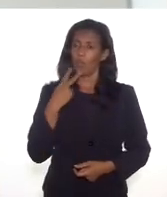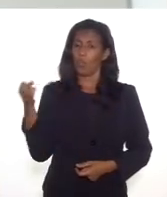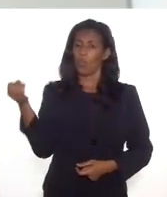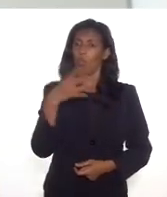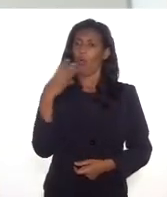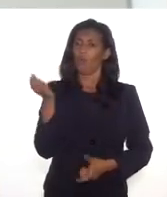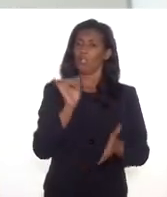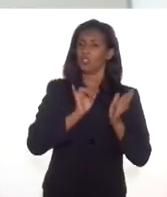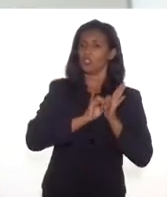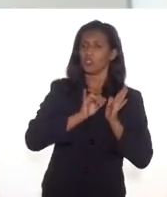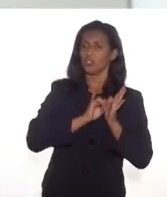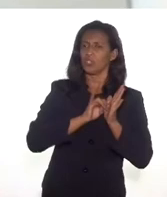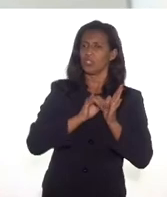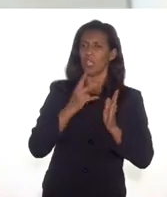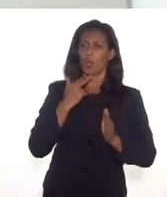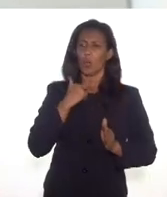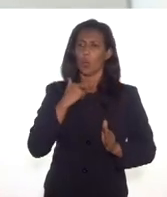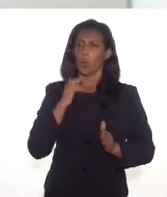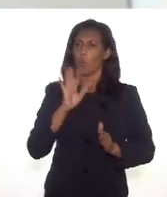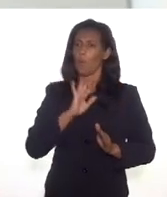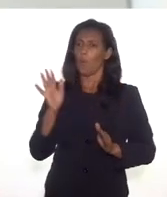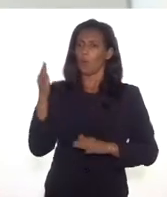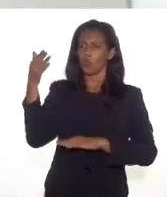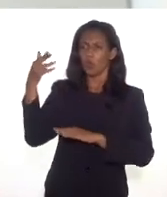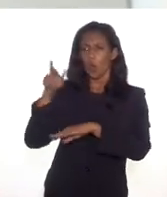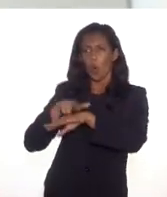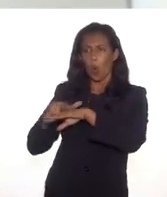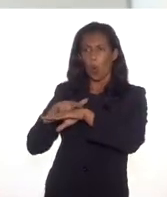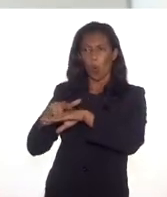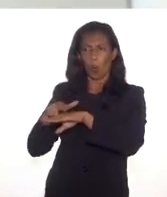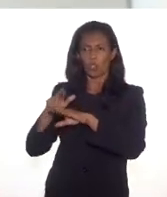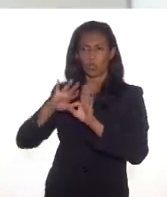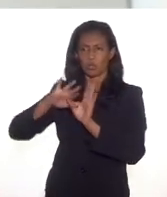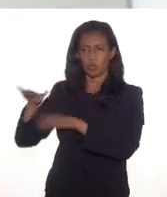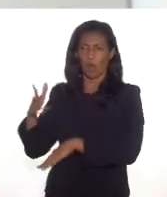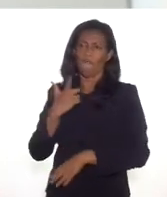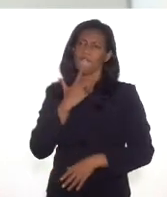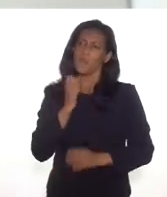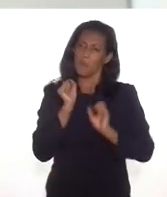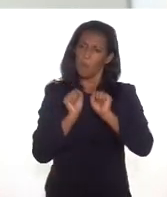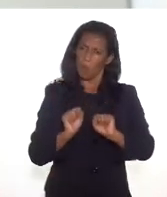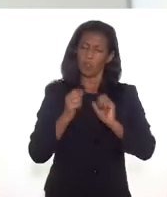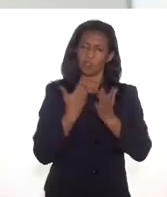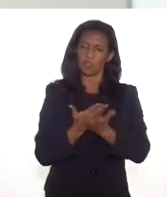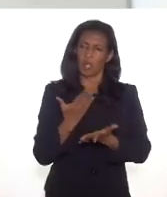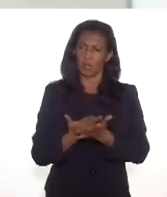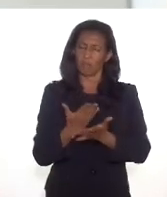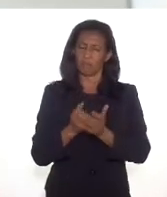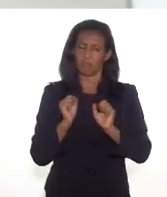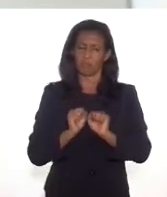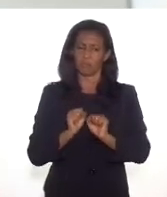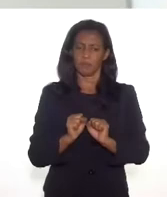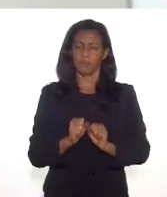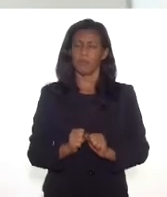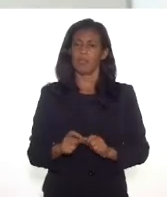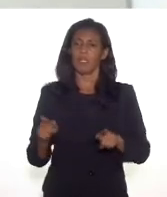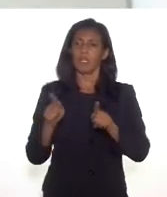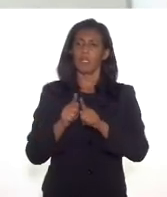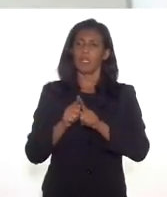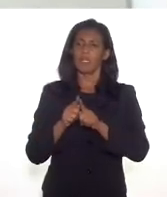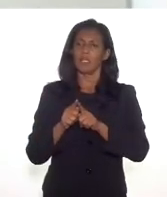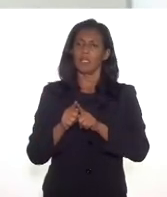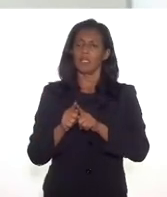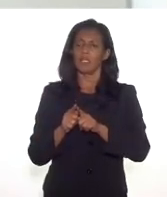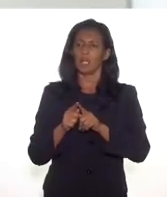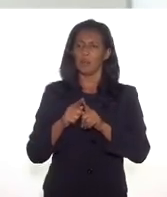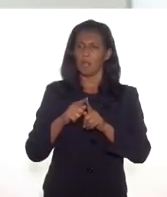nova portaria dizendo que isso não pode ter aula na bandeira roxa, o que, aliás, ainda fez, permitindo que os municípios furassem